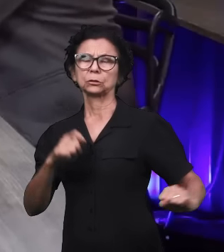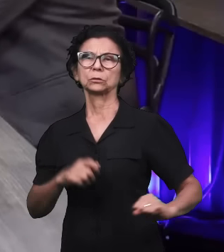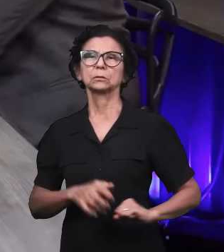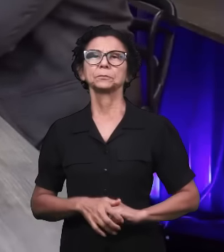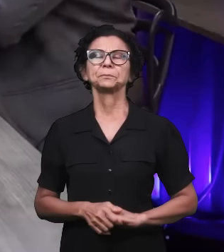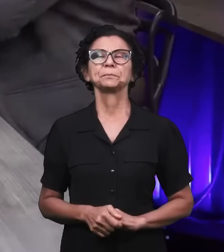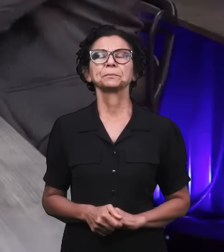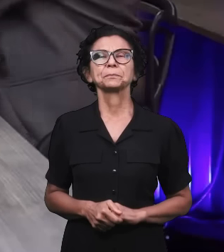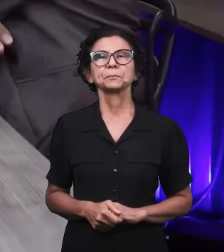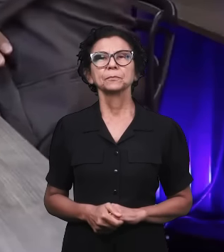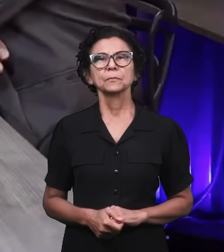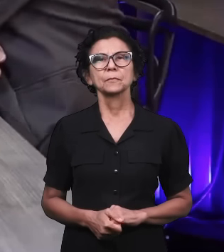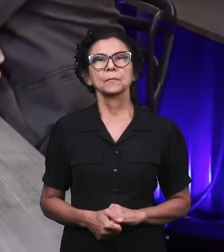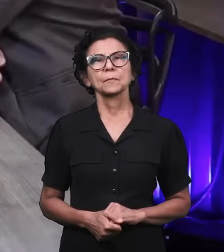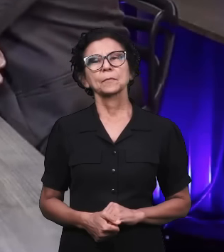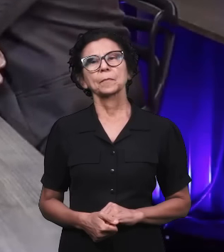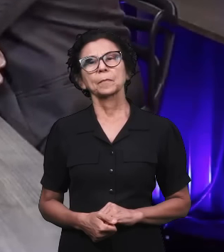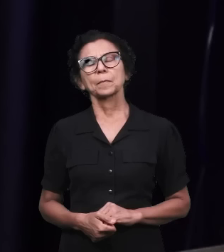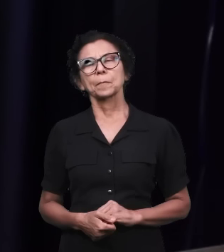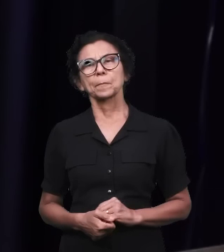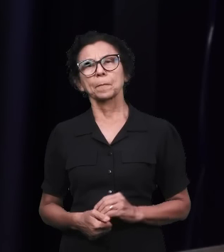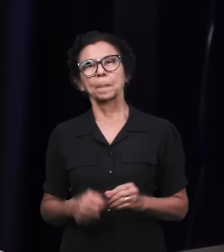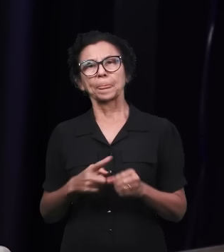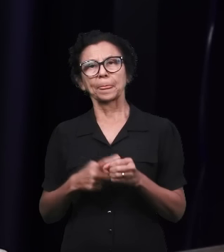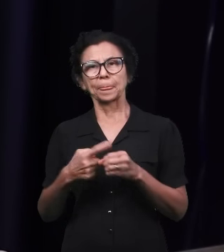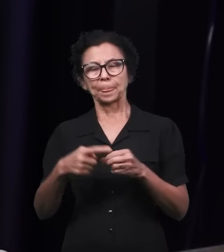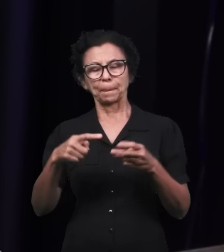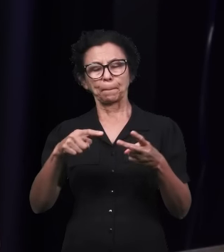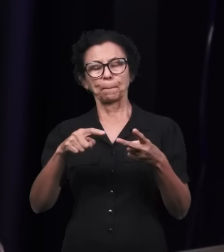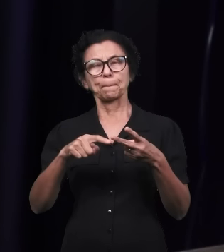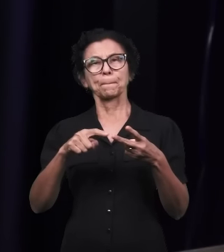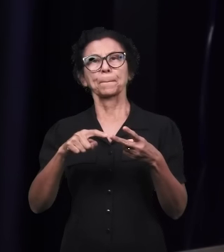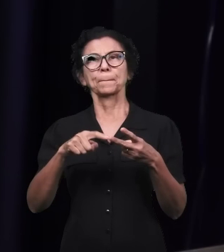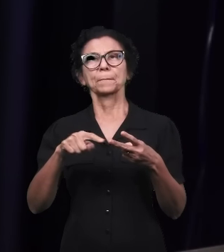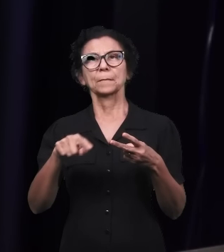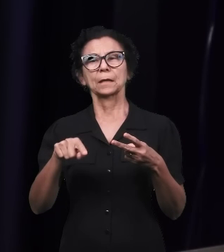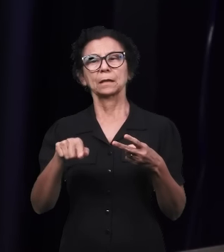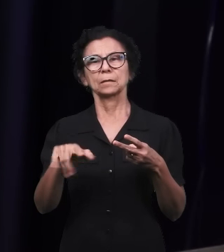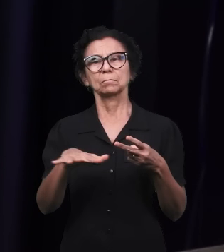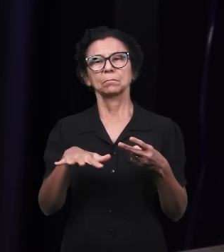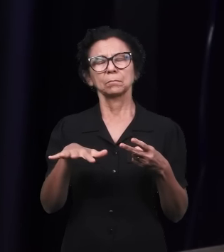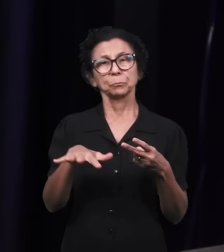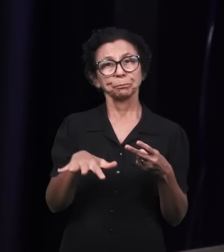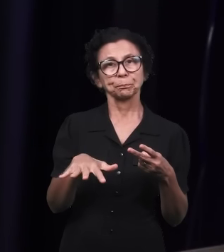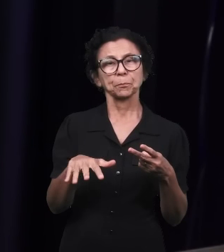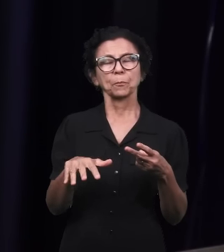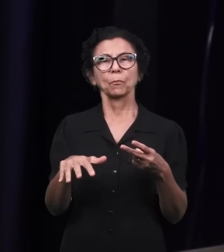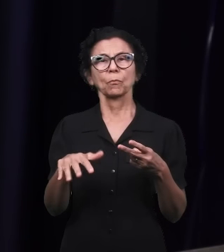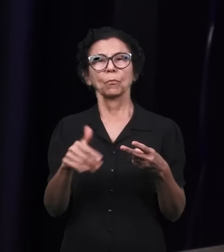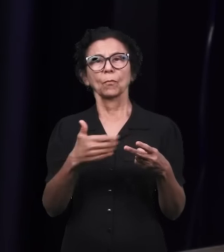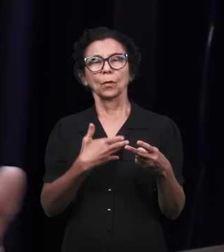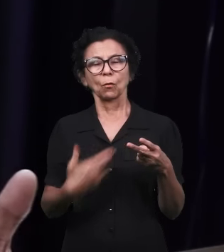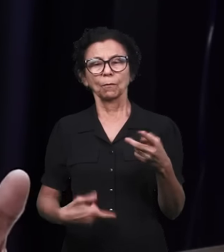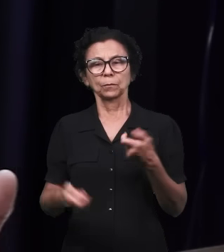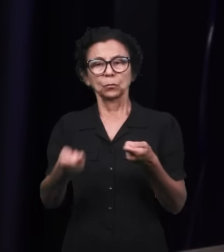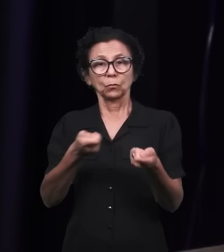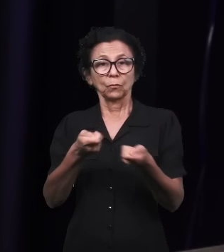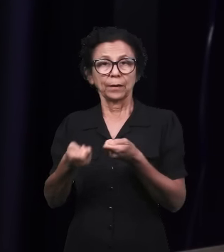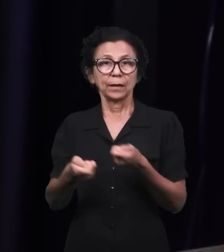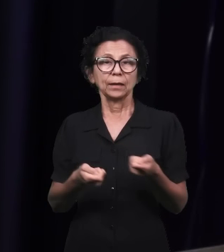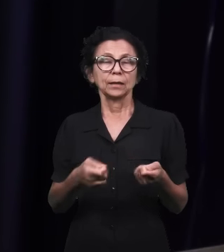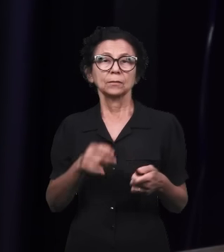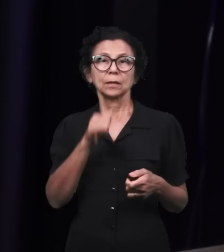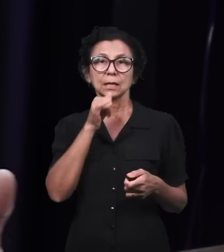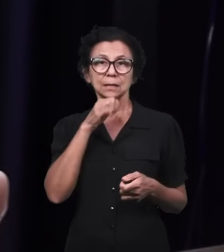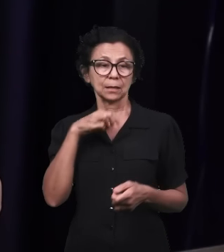Cafarnaum, ali havia a parte do governo. Nós vemos o exemplo, Mateus, que trabalhava para o